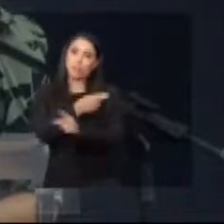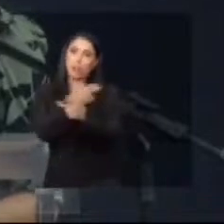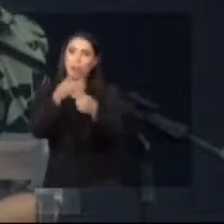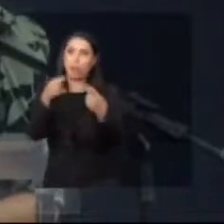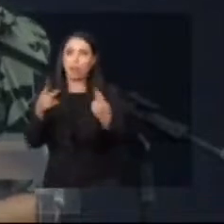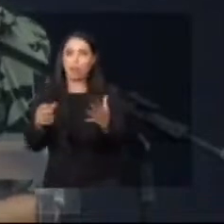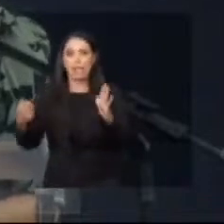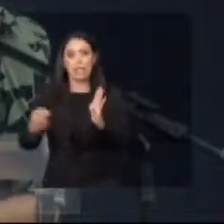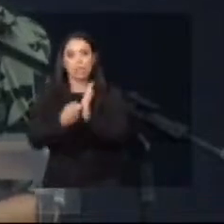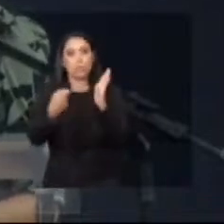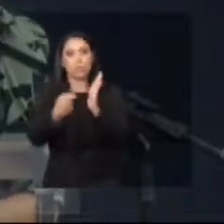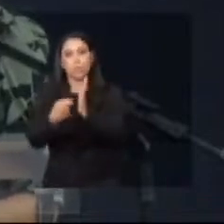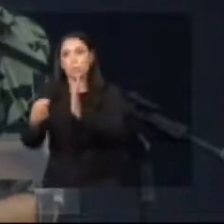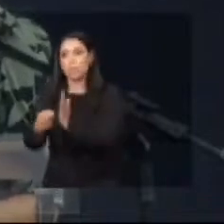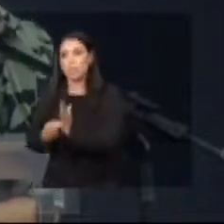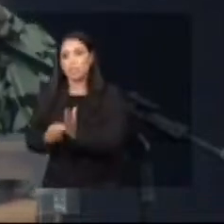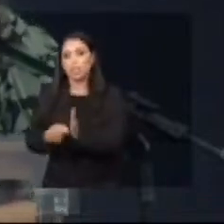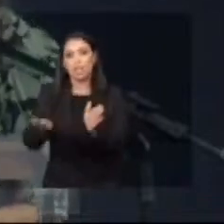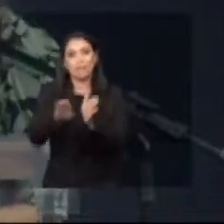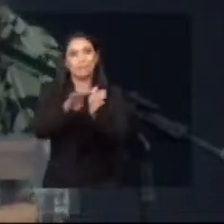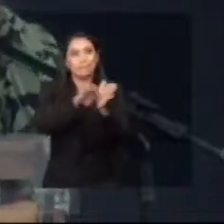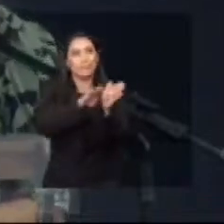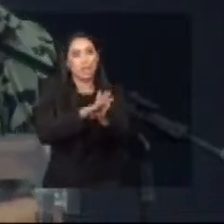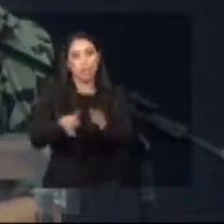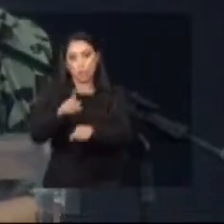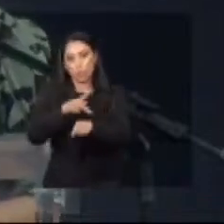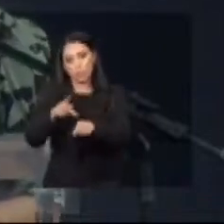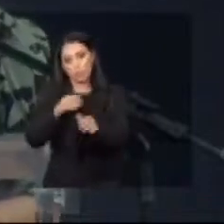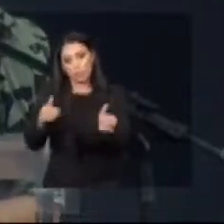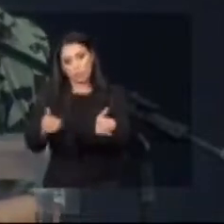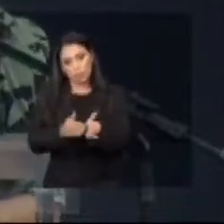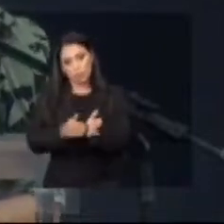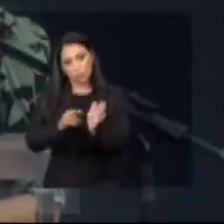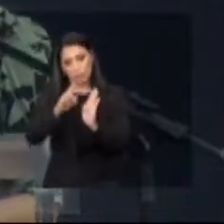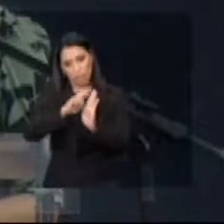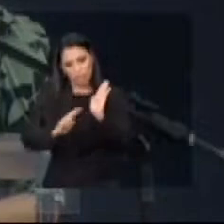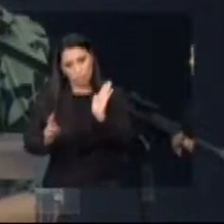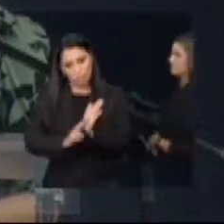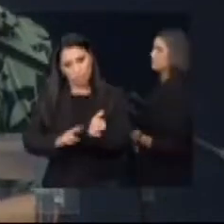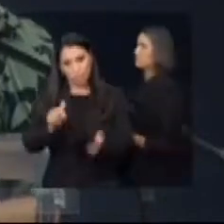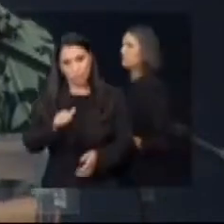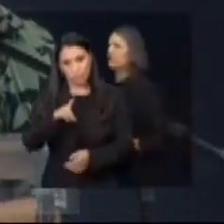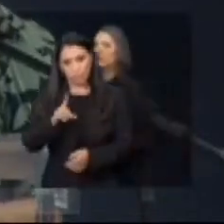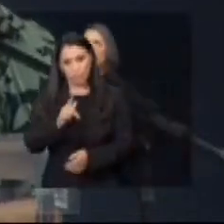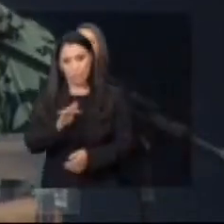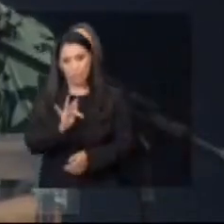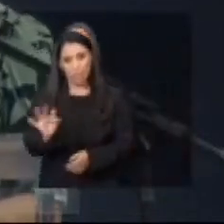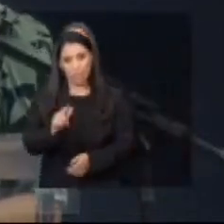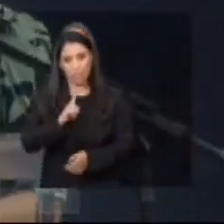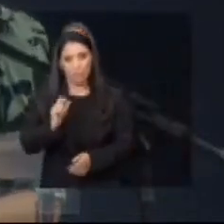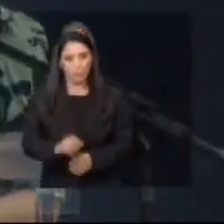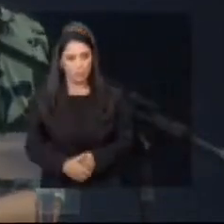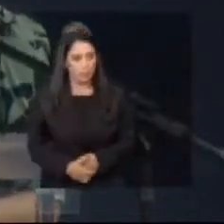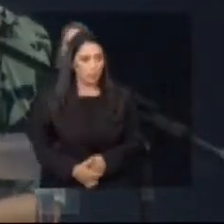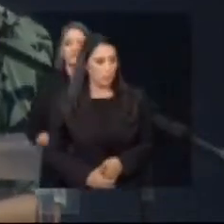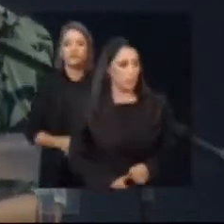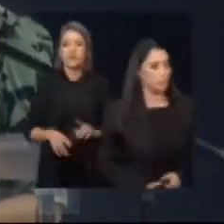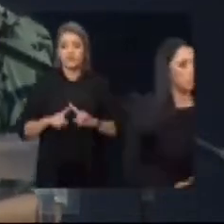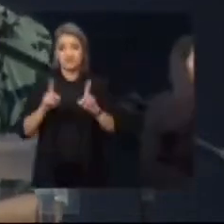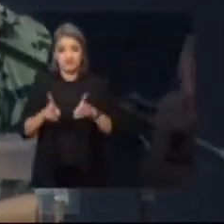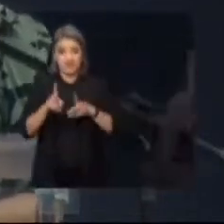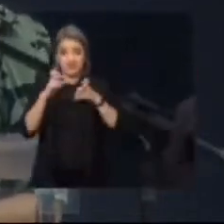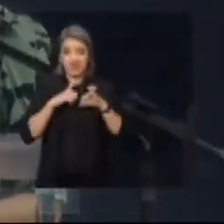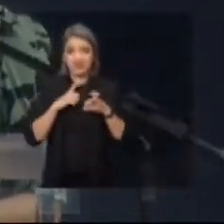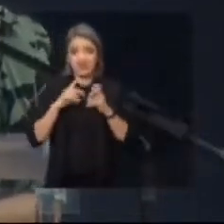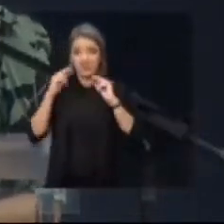múltiplas denúncias que chegam as defensorias públicas de todo o país conforme os relatórios juntados nesta dpf o que se nota é que expressando profundo desprezo